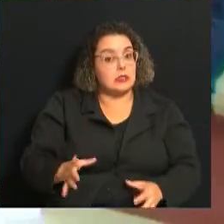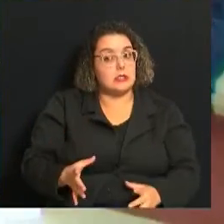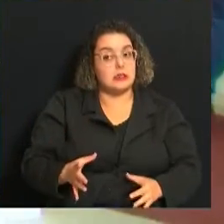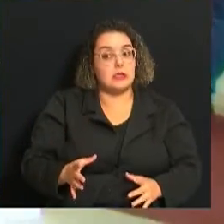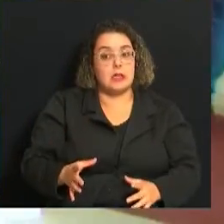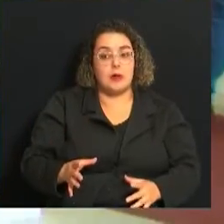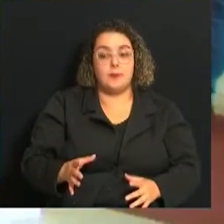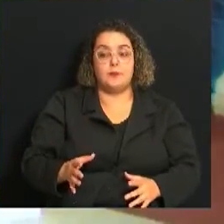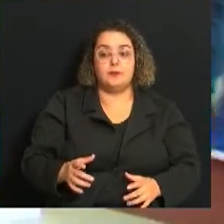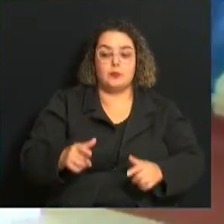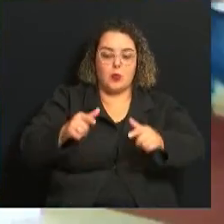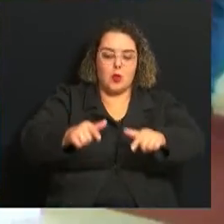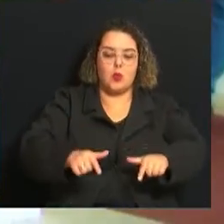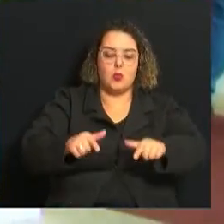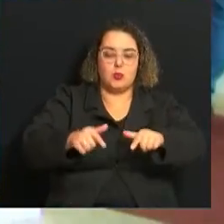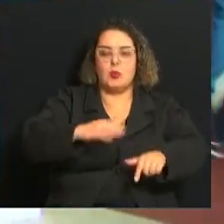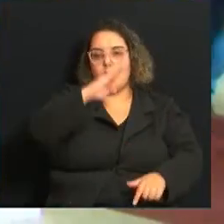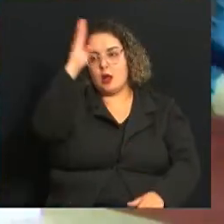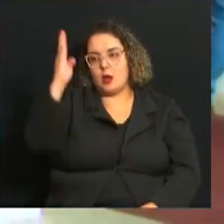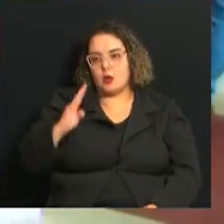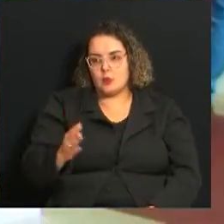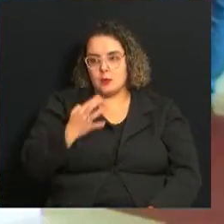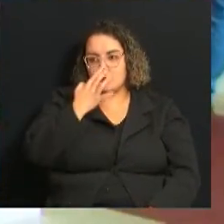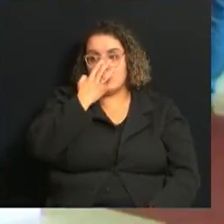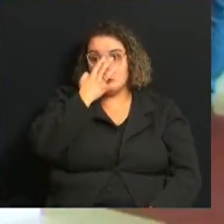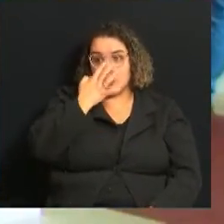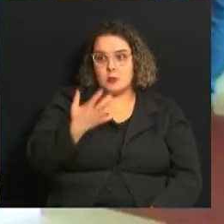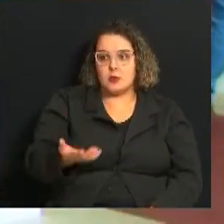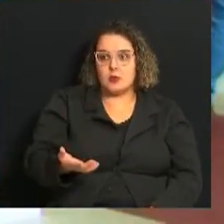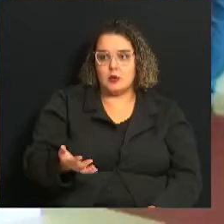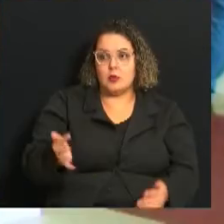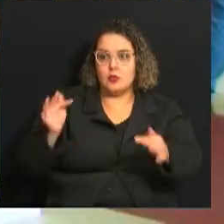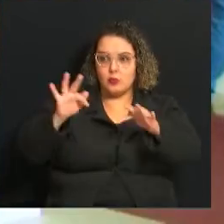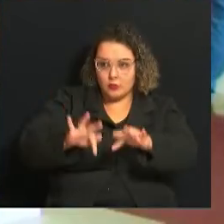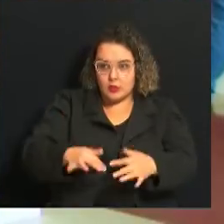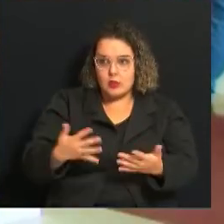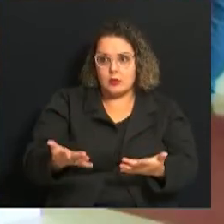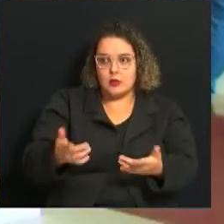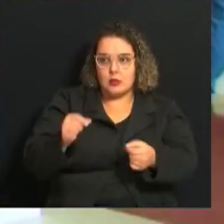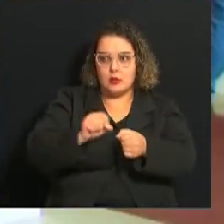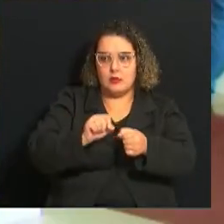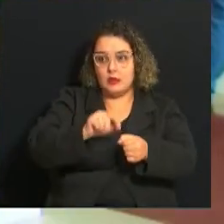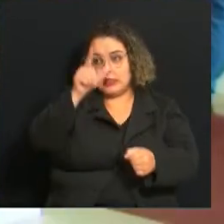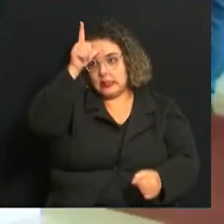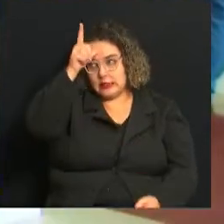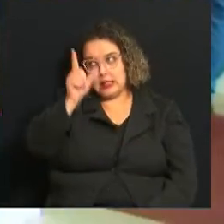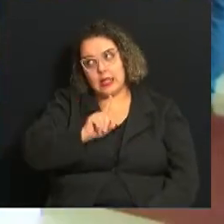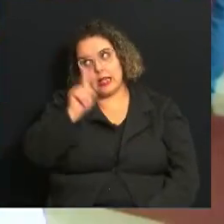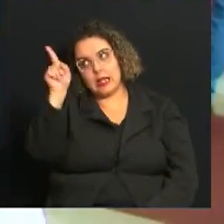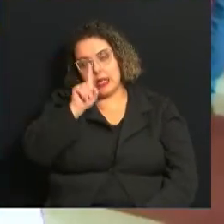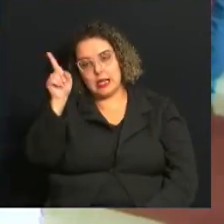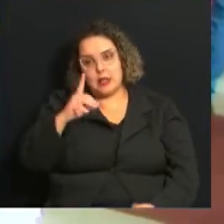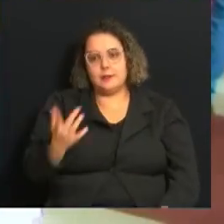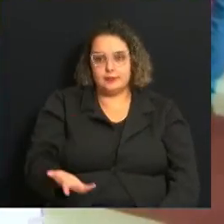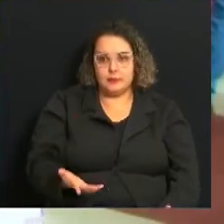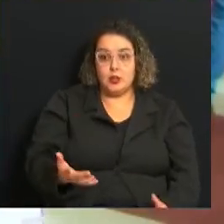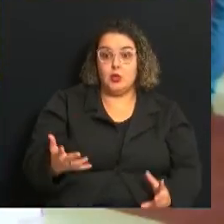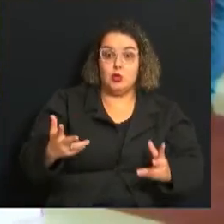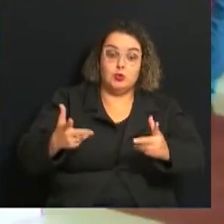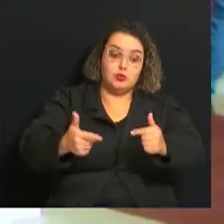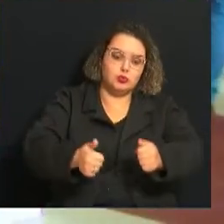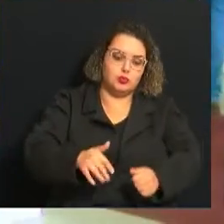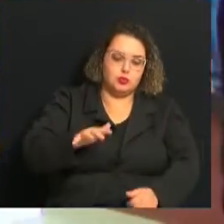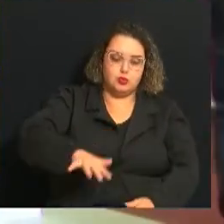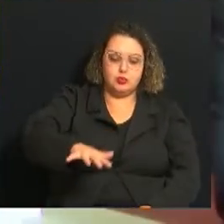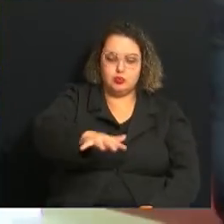um ponto no Brasil, e o destino final disso é feito na Alemanha. Então, toda essa parte